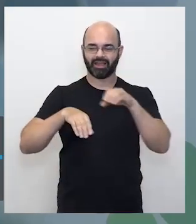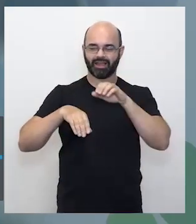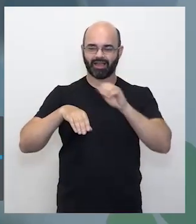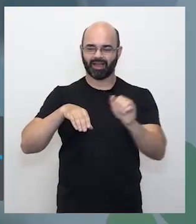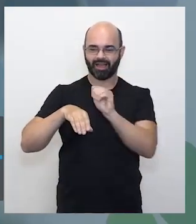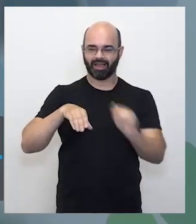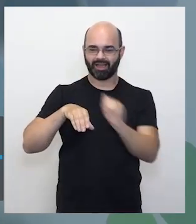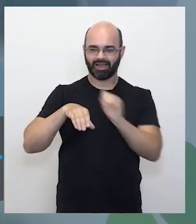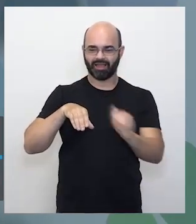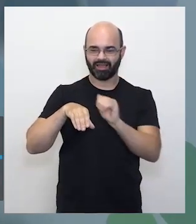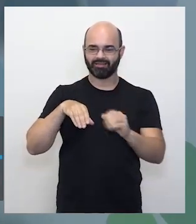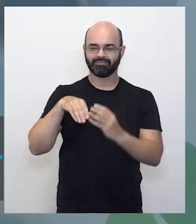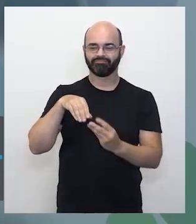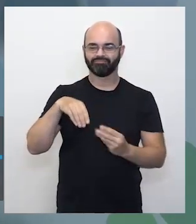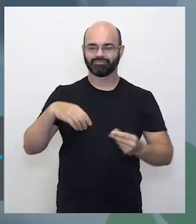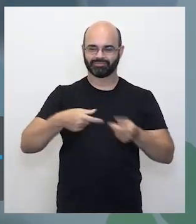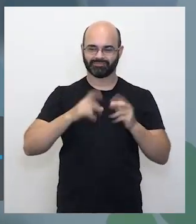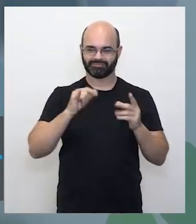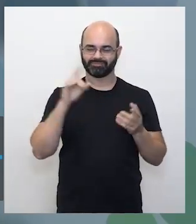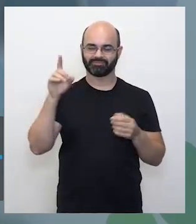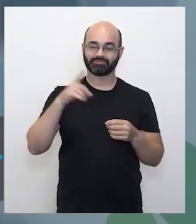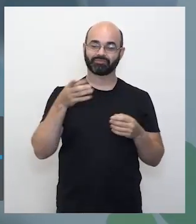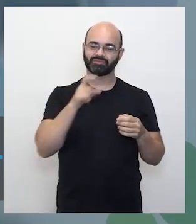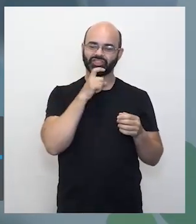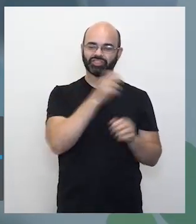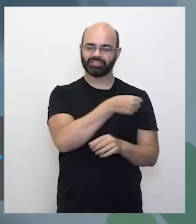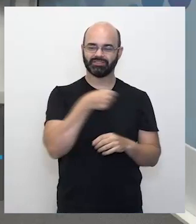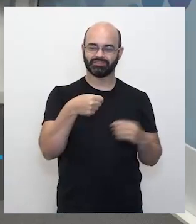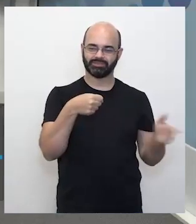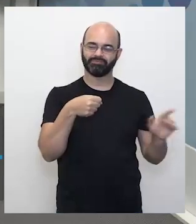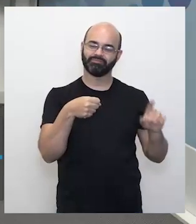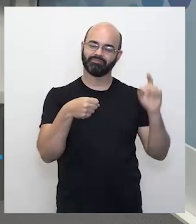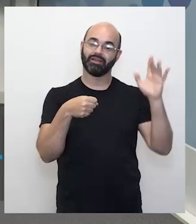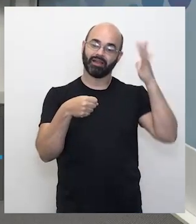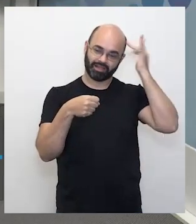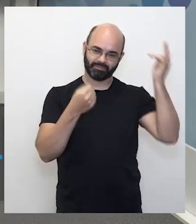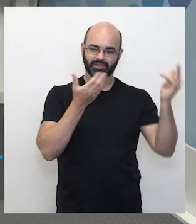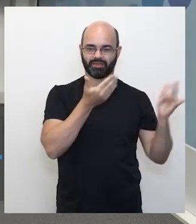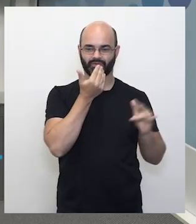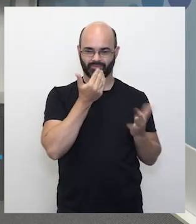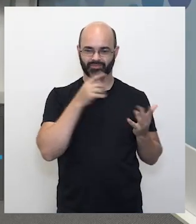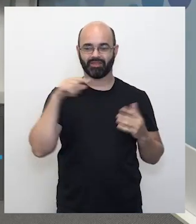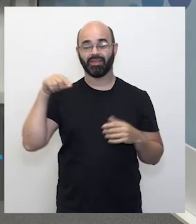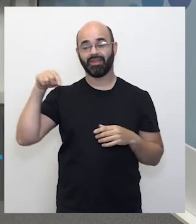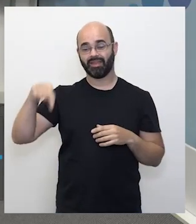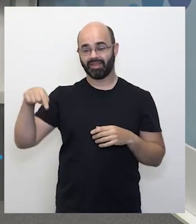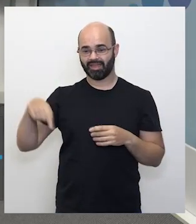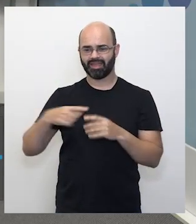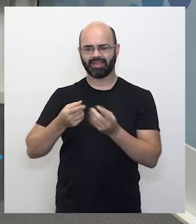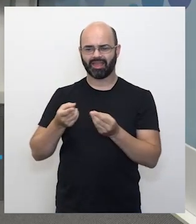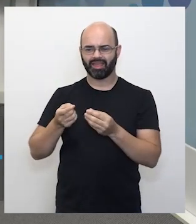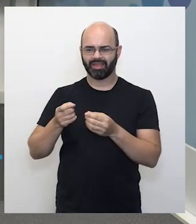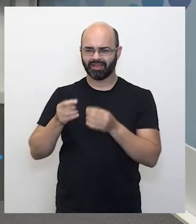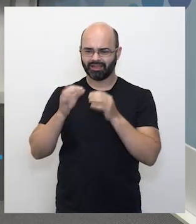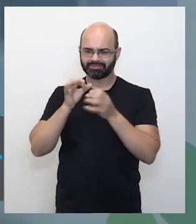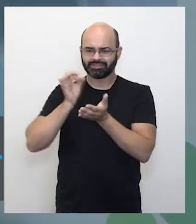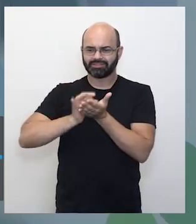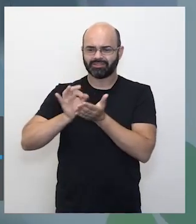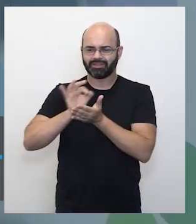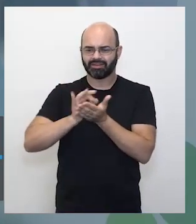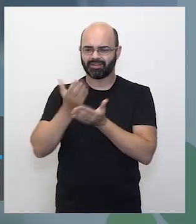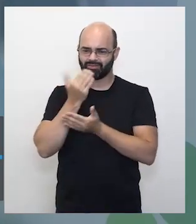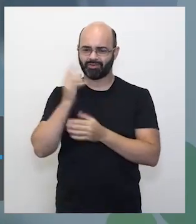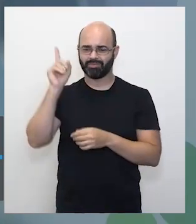a canjica aqui de vocês é com um grão, né? E lá em Salvador chama mungunzá. Né? Então, nós não